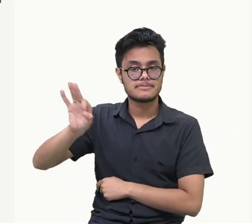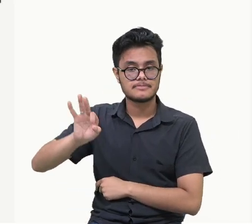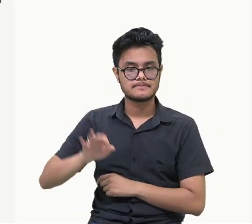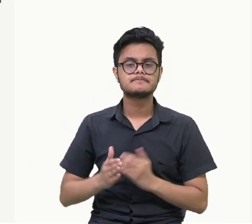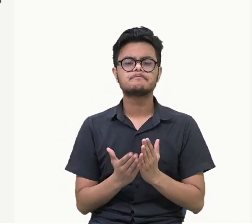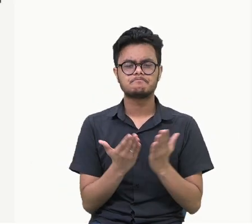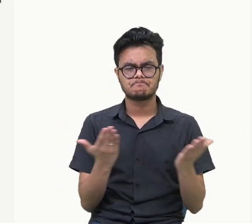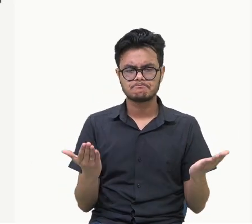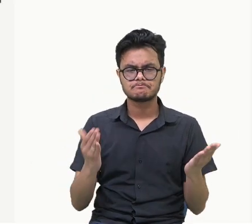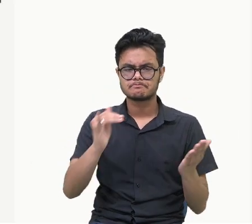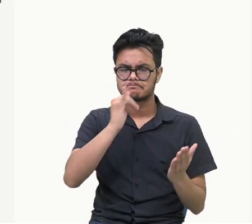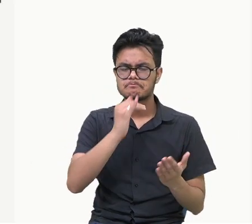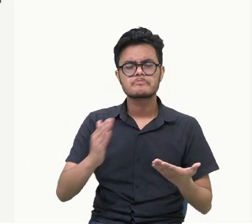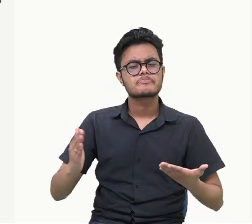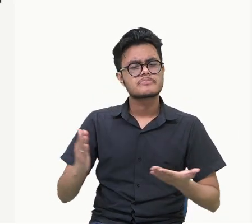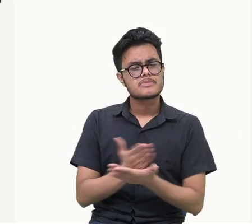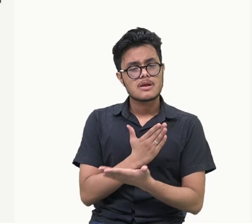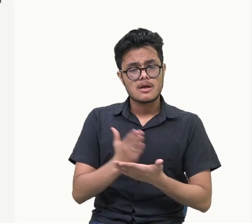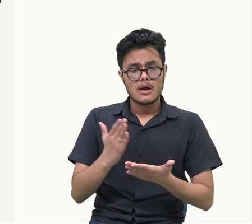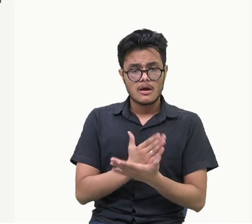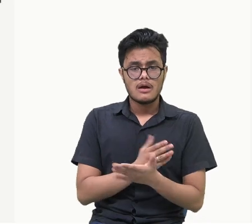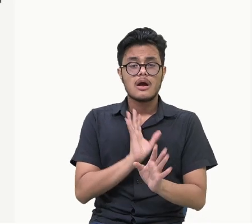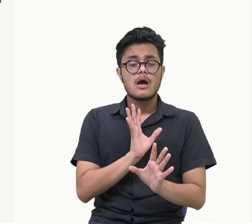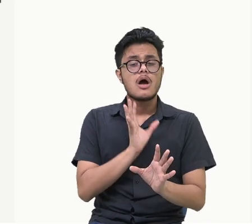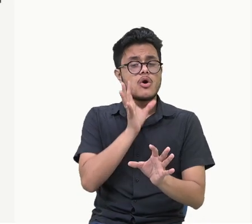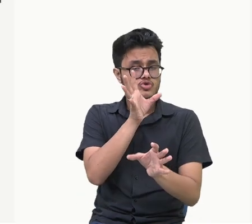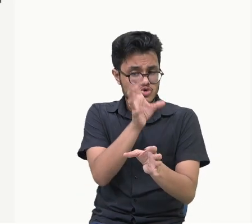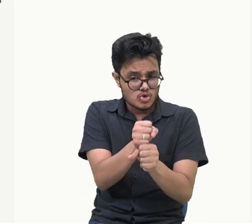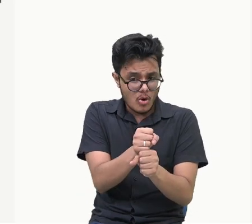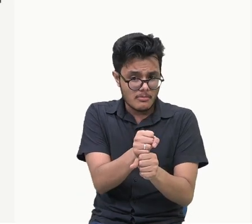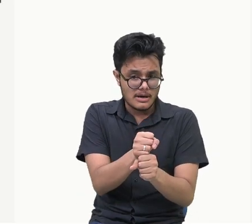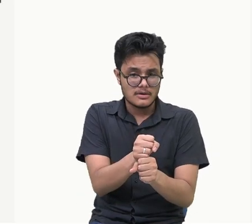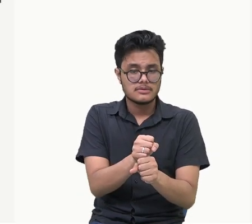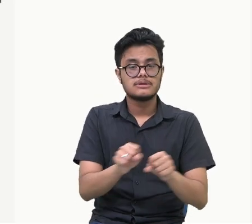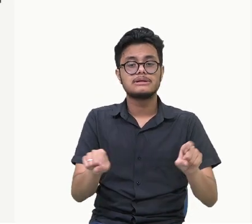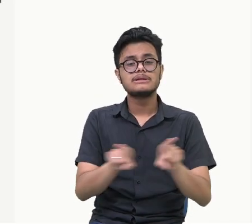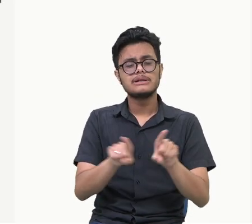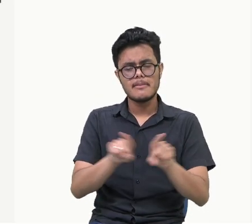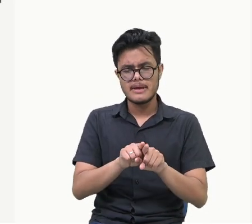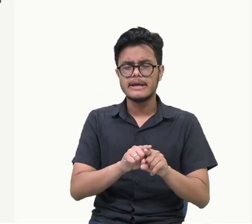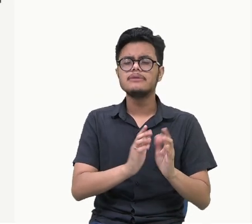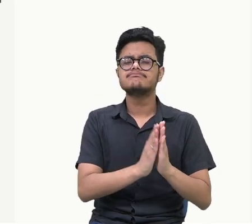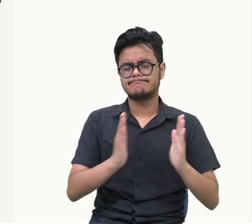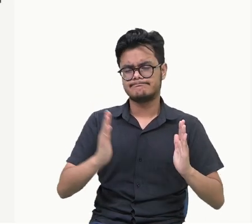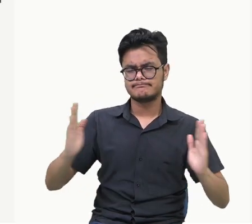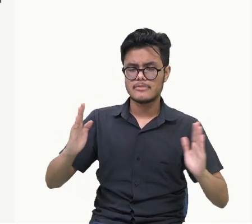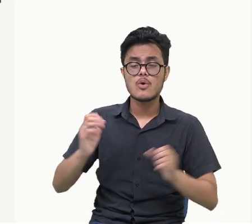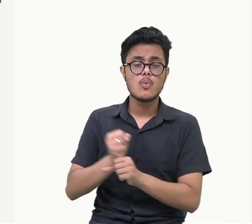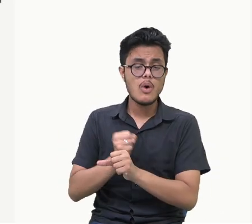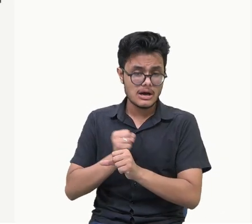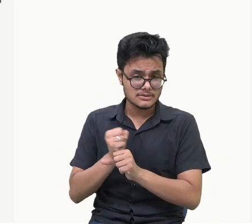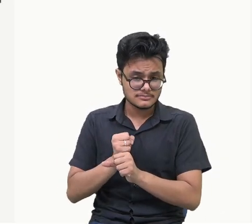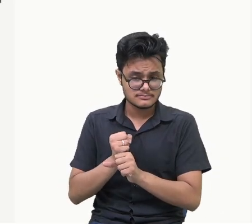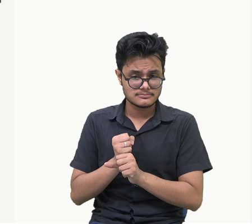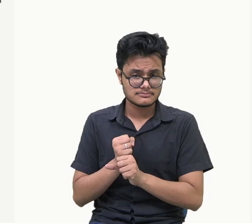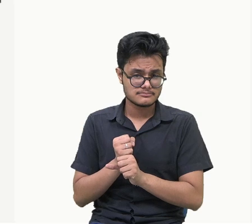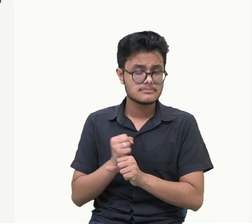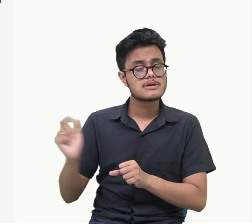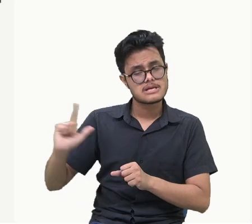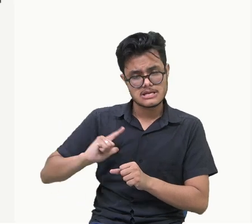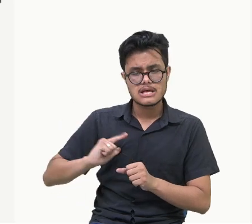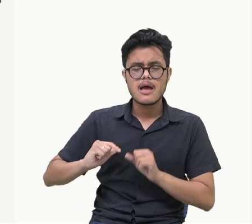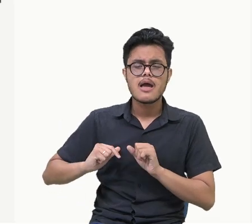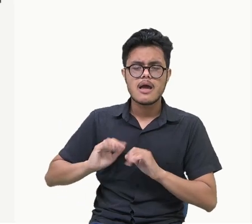Estima-se que esse aumento percentual se repita nos próximos anos, garantindo um